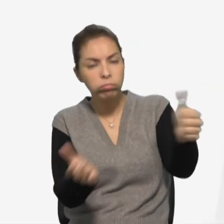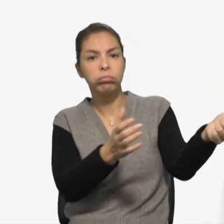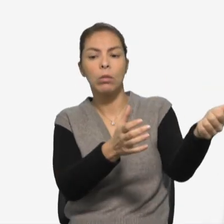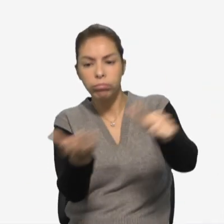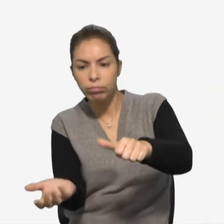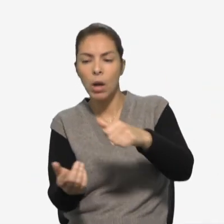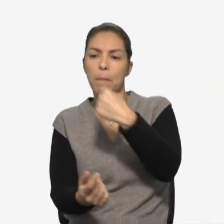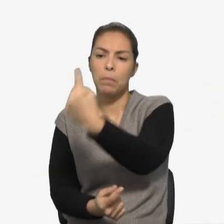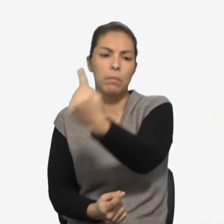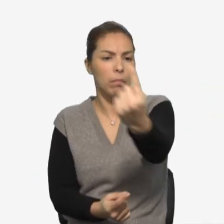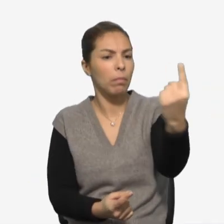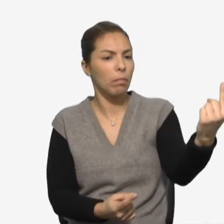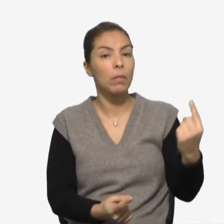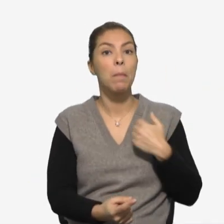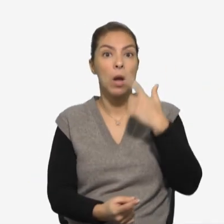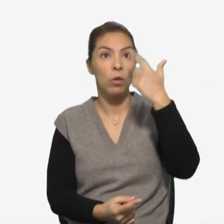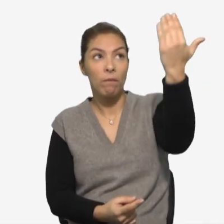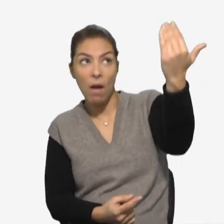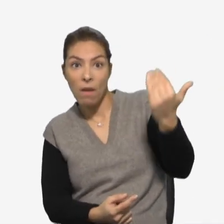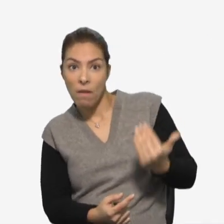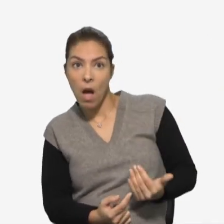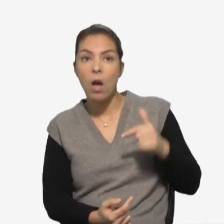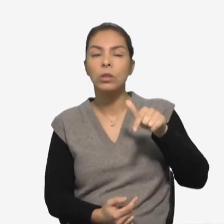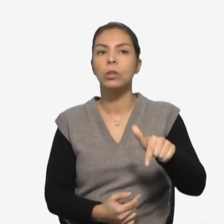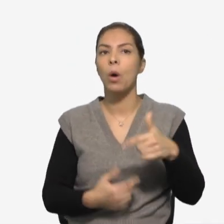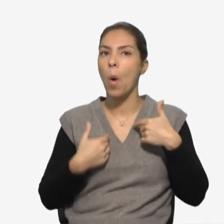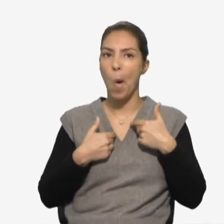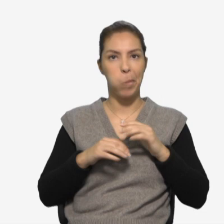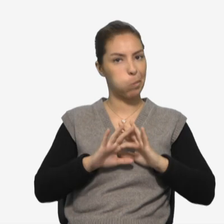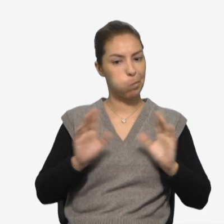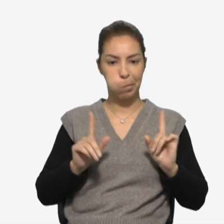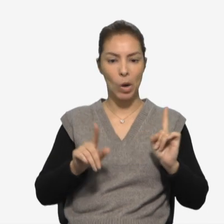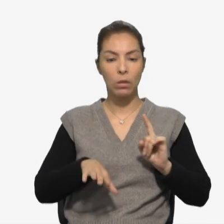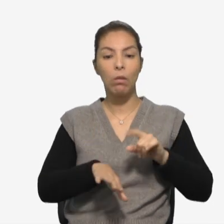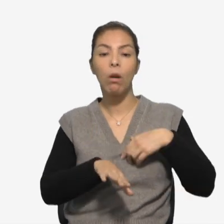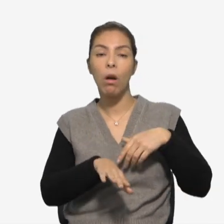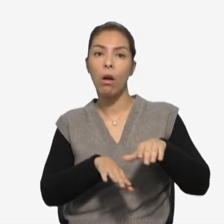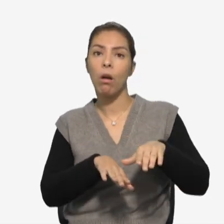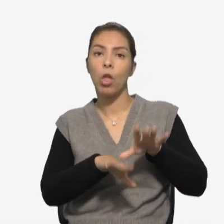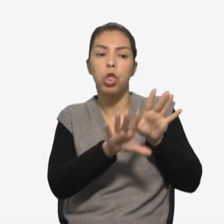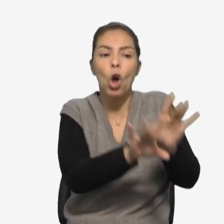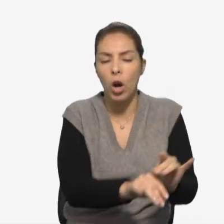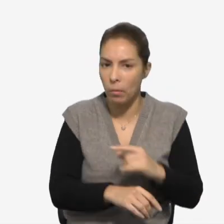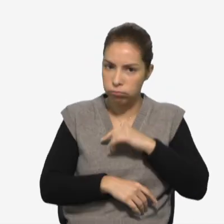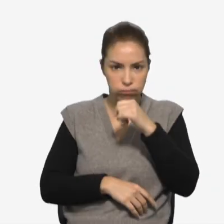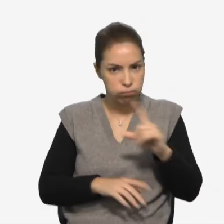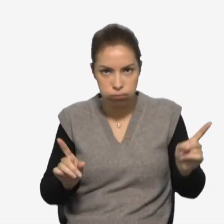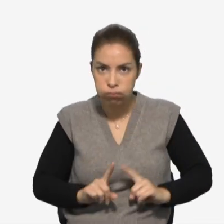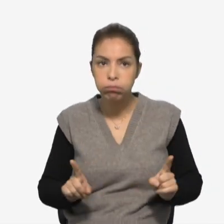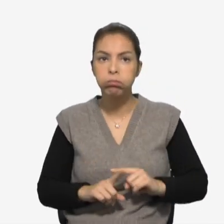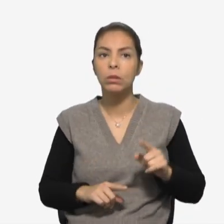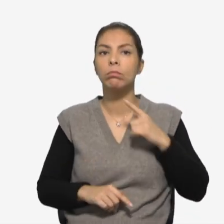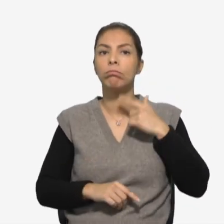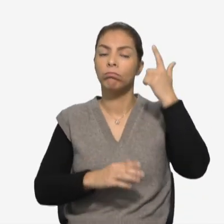eu, do qual não sou digno de desatar as correias das sandálias. Ele batizar-vos-á com o Espírito